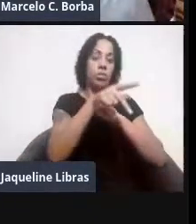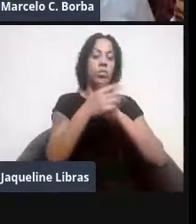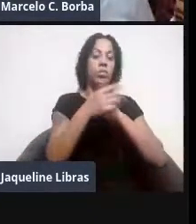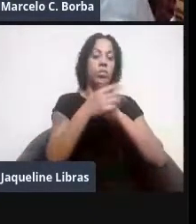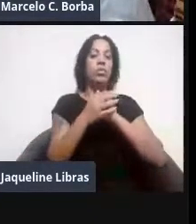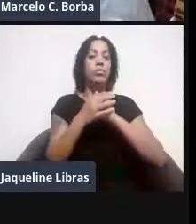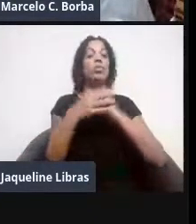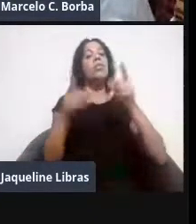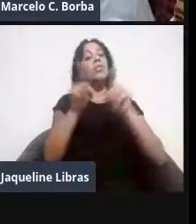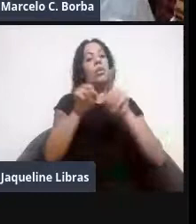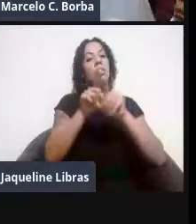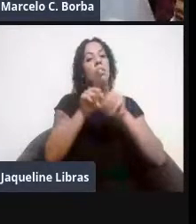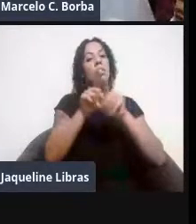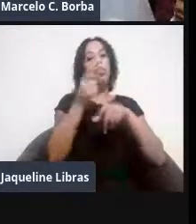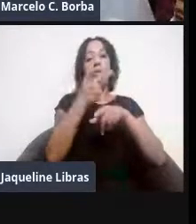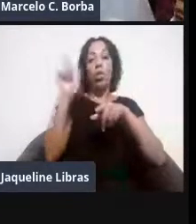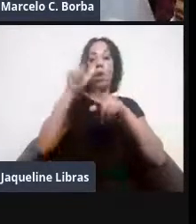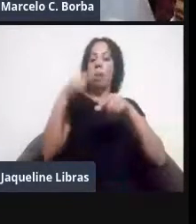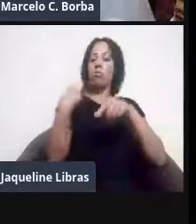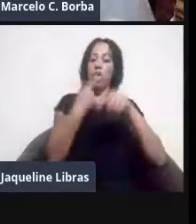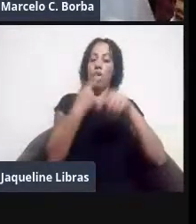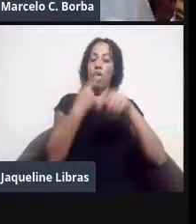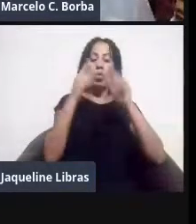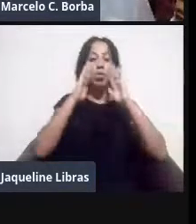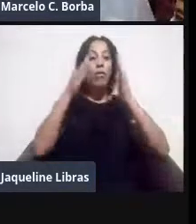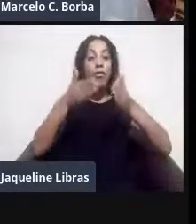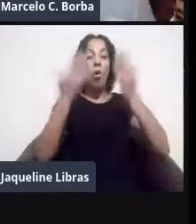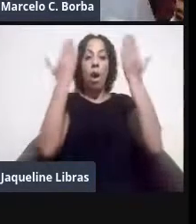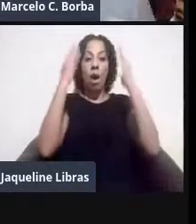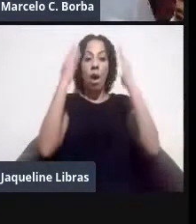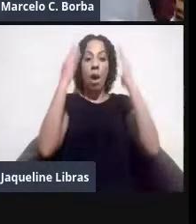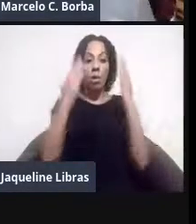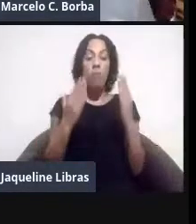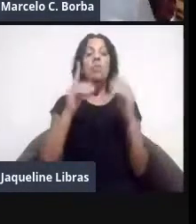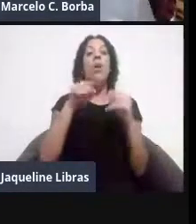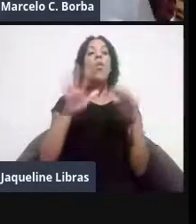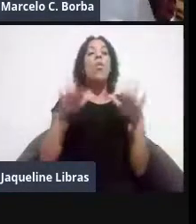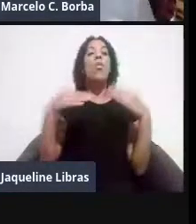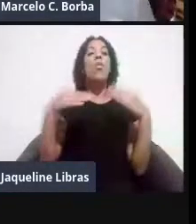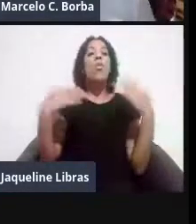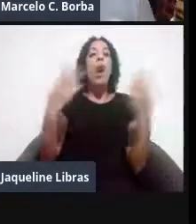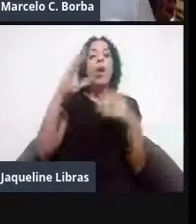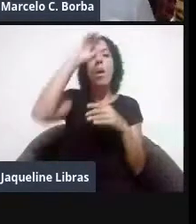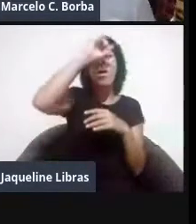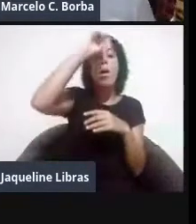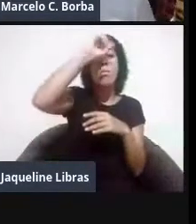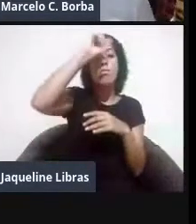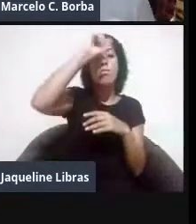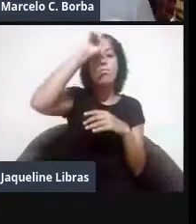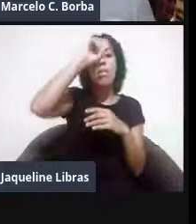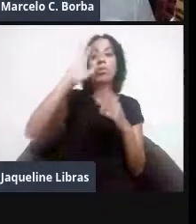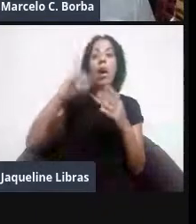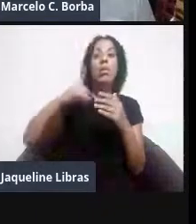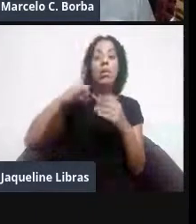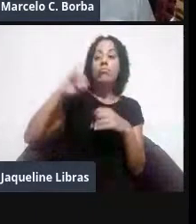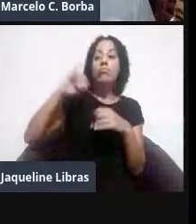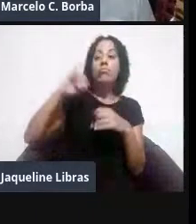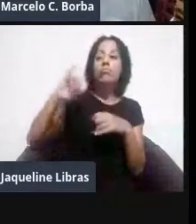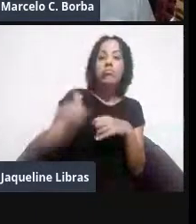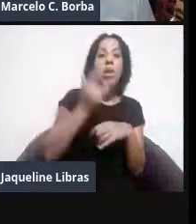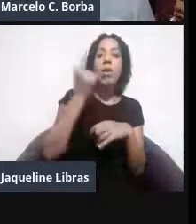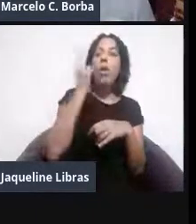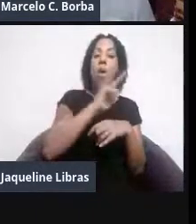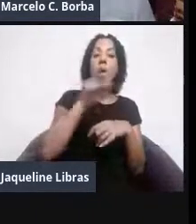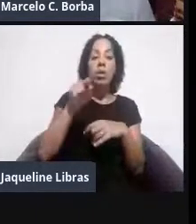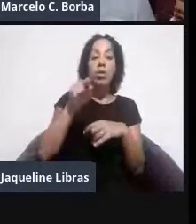ponto também, que é o nosso foco de análise, é quais são as aprendizagens que vêm sendo oportunizadas